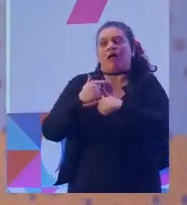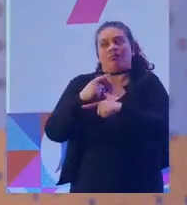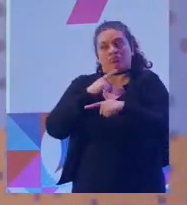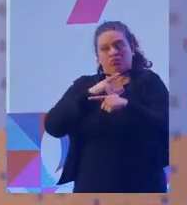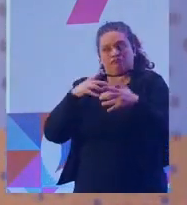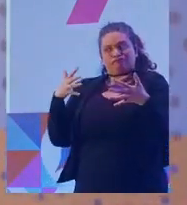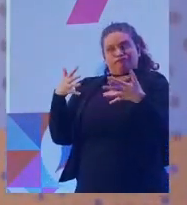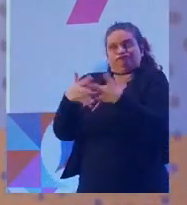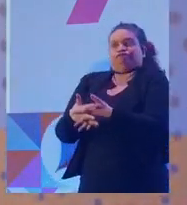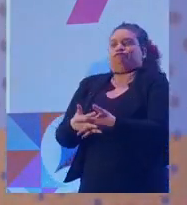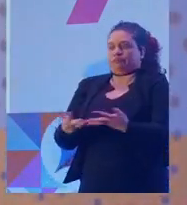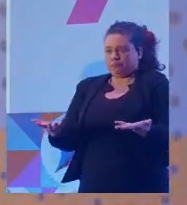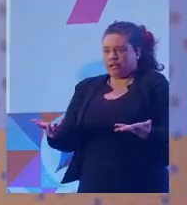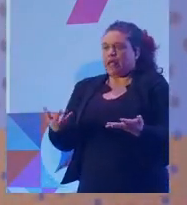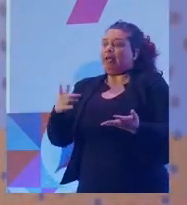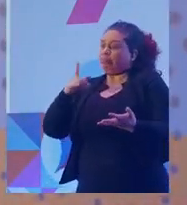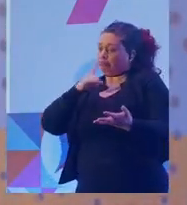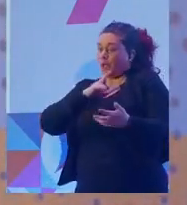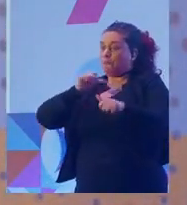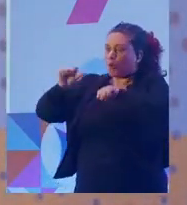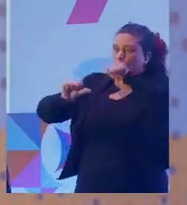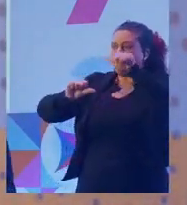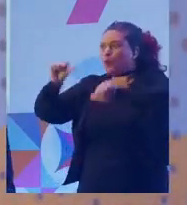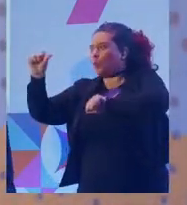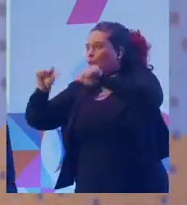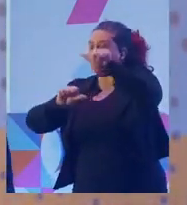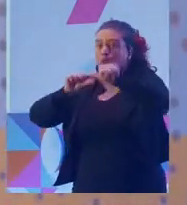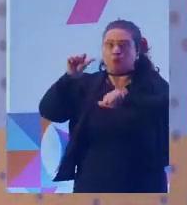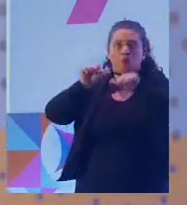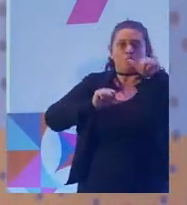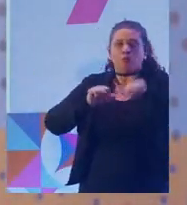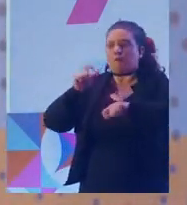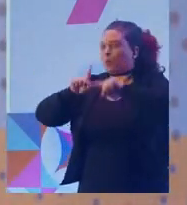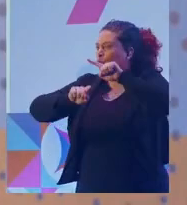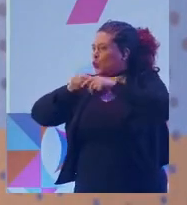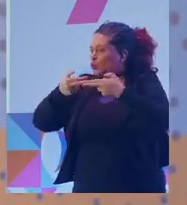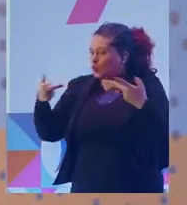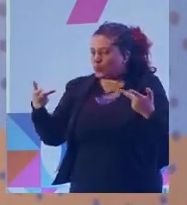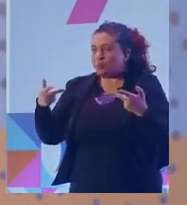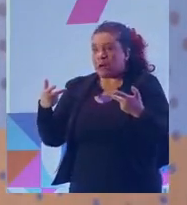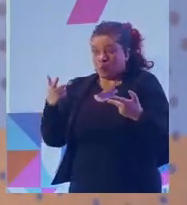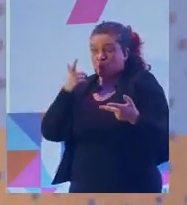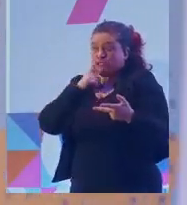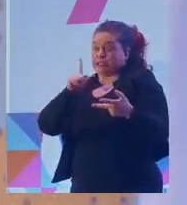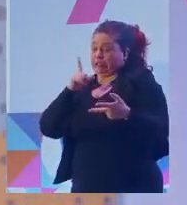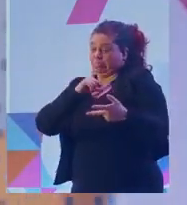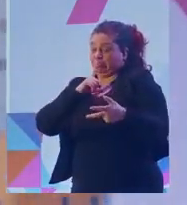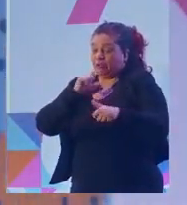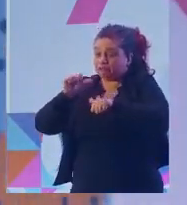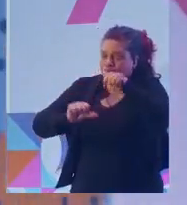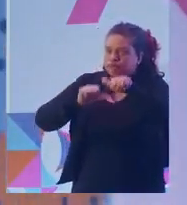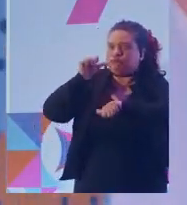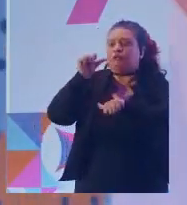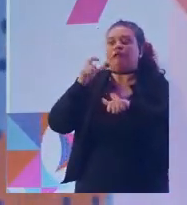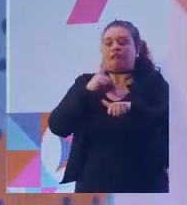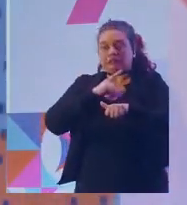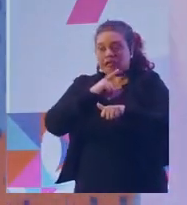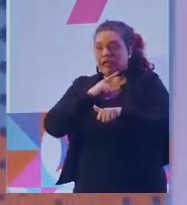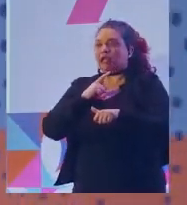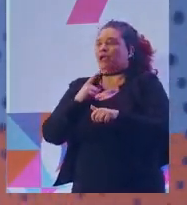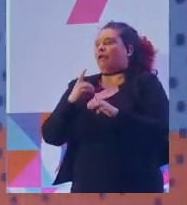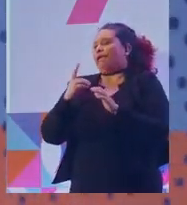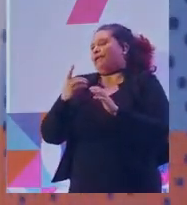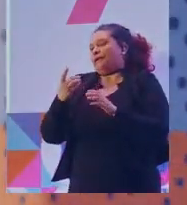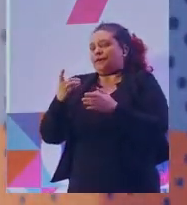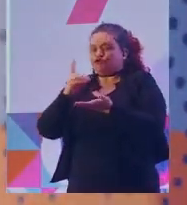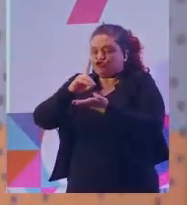complexo. Essa evolução de produtos é complexa. A realizar a transformação digital de produtos